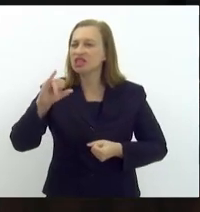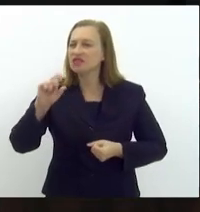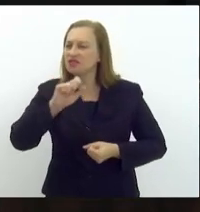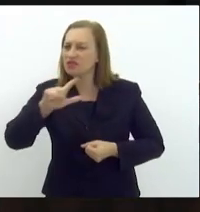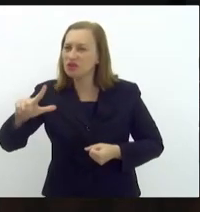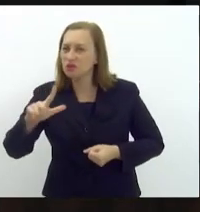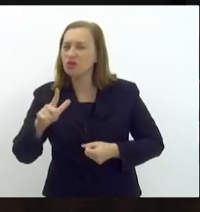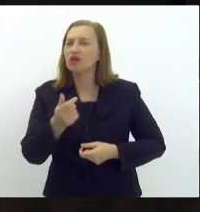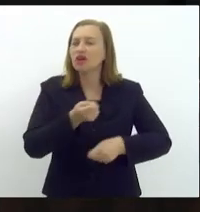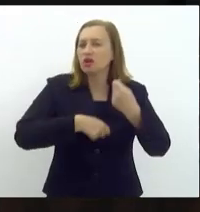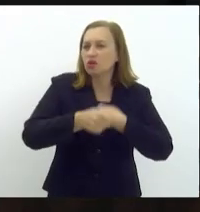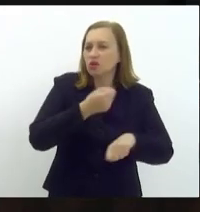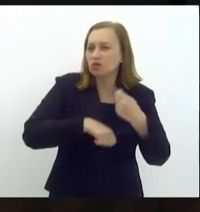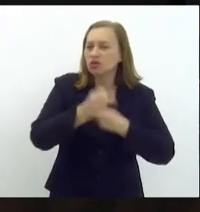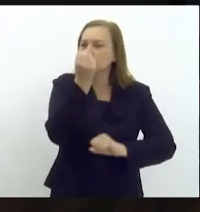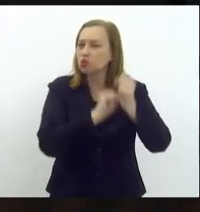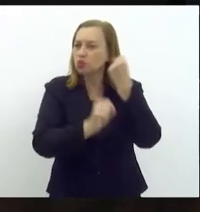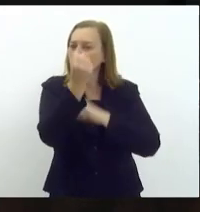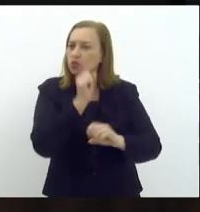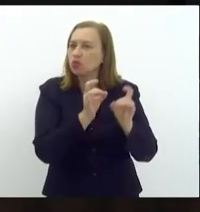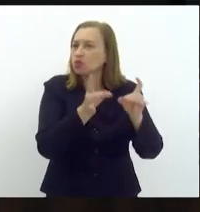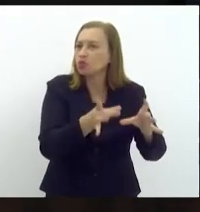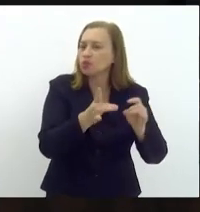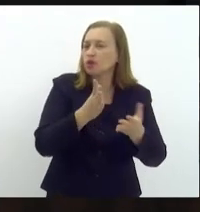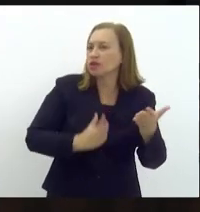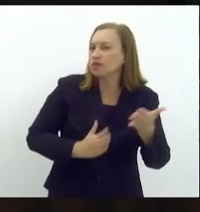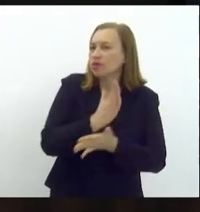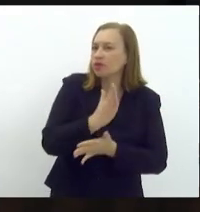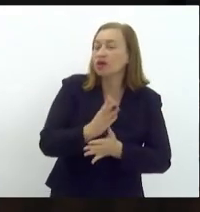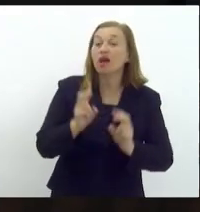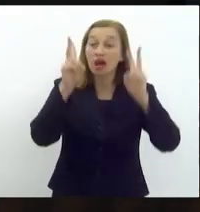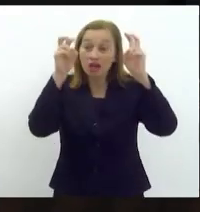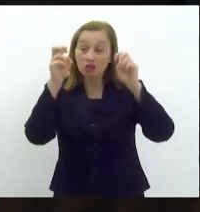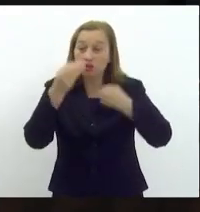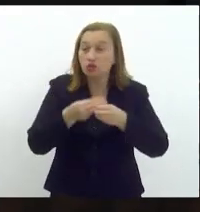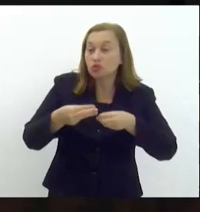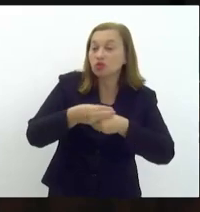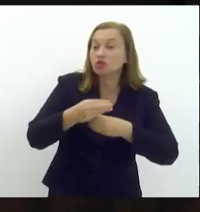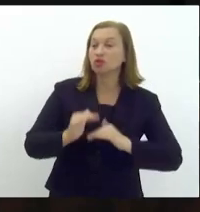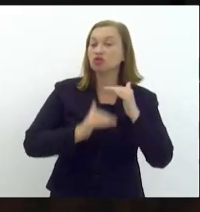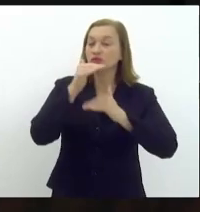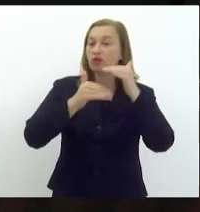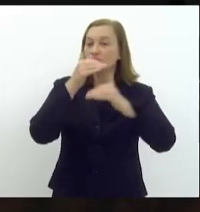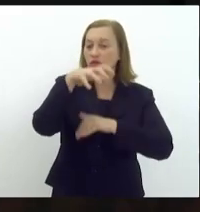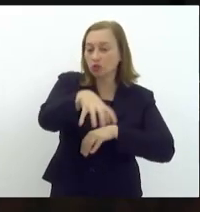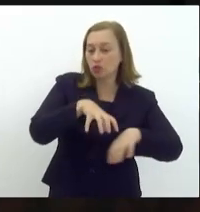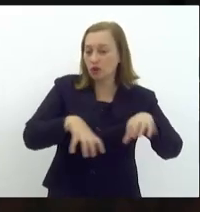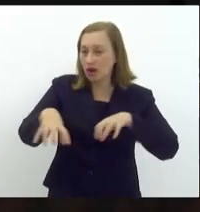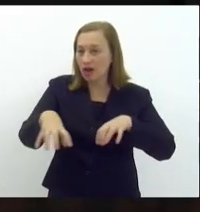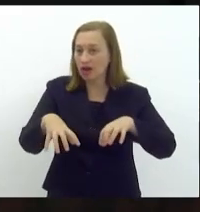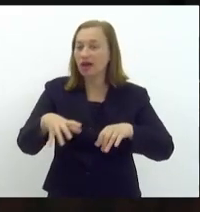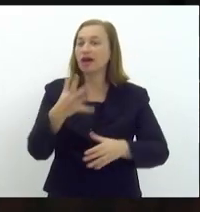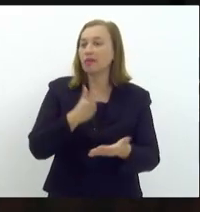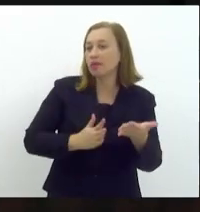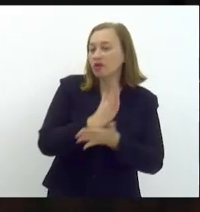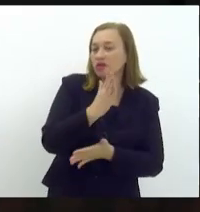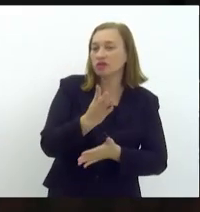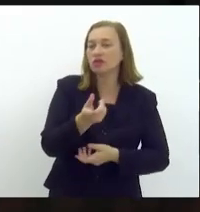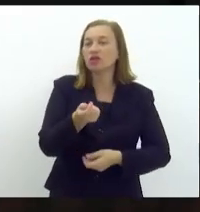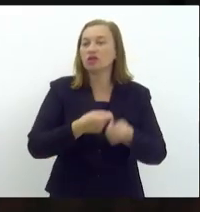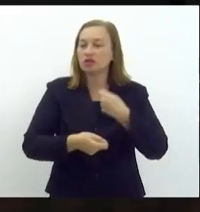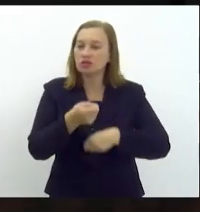Indústria e Comércio favorável de assuntos municipais de desenvolvimento Regional favorável e de orçamento